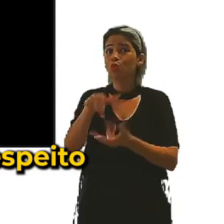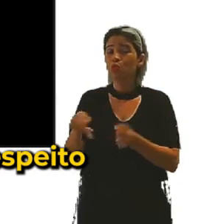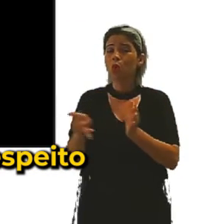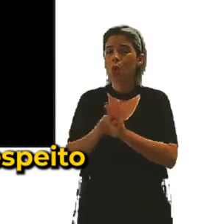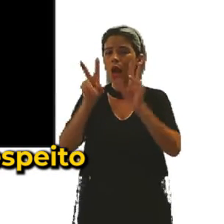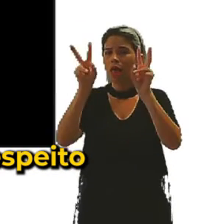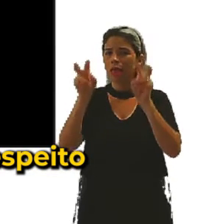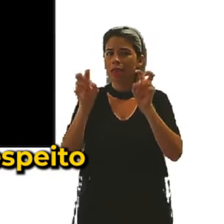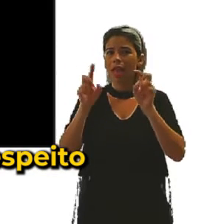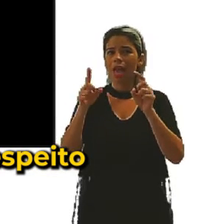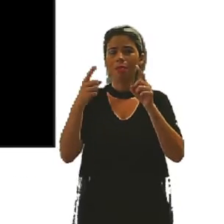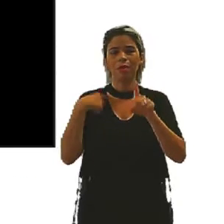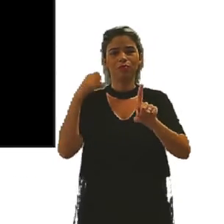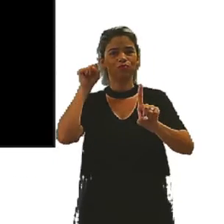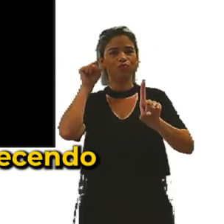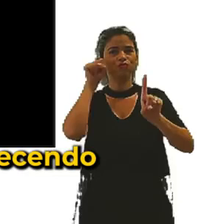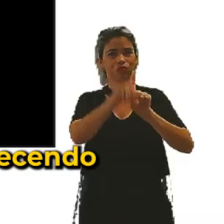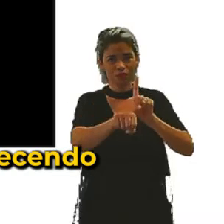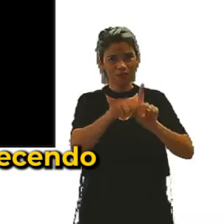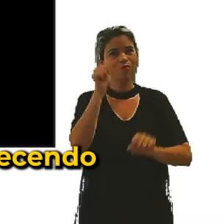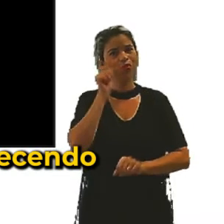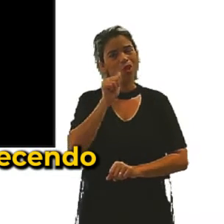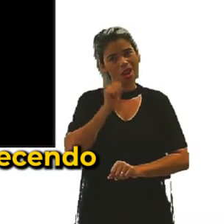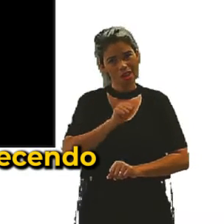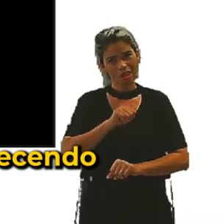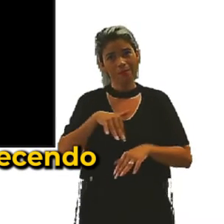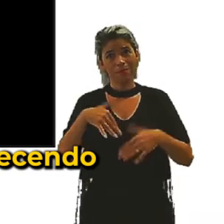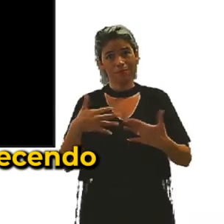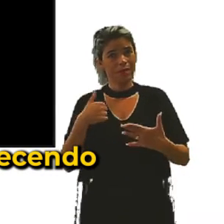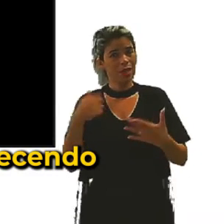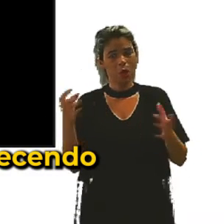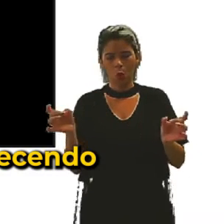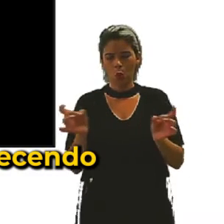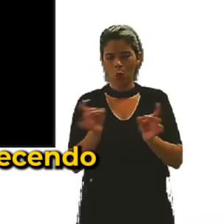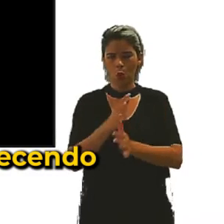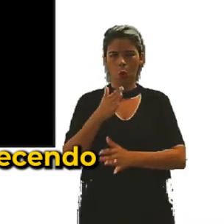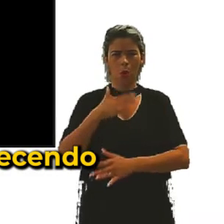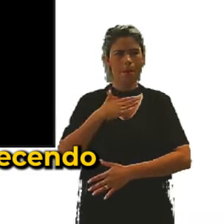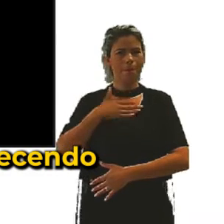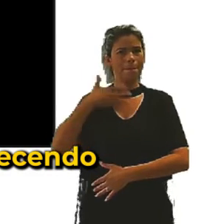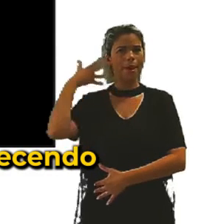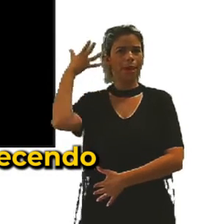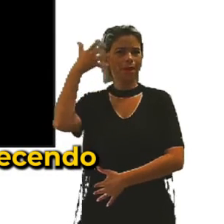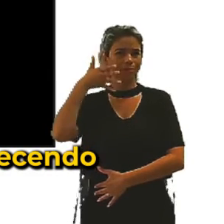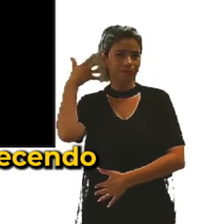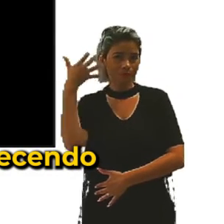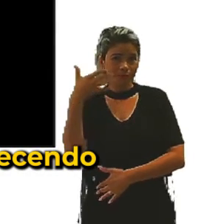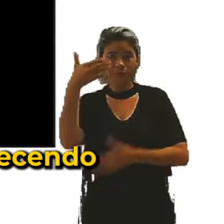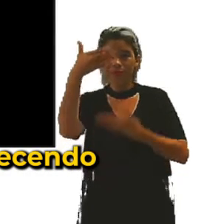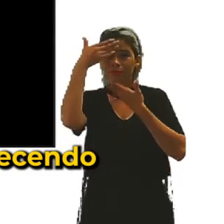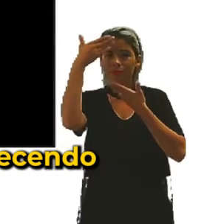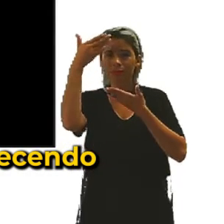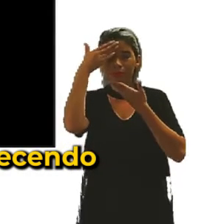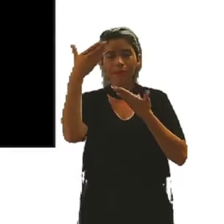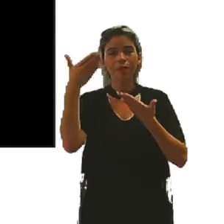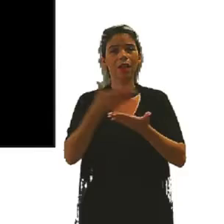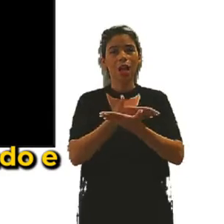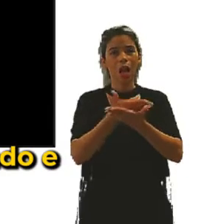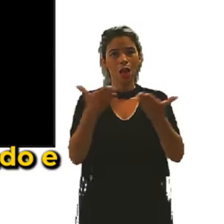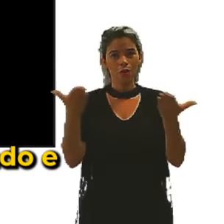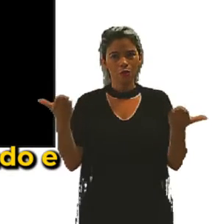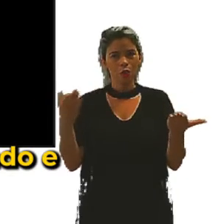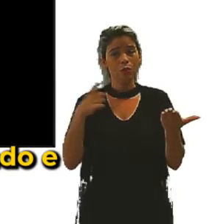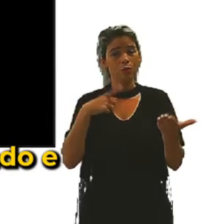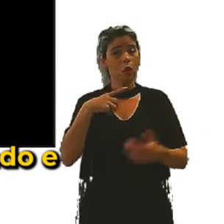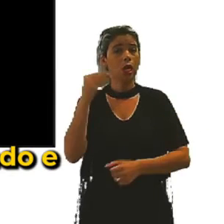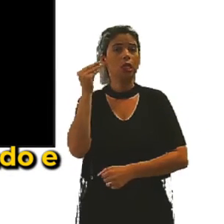respeito ao feminicídio. Portanto, eu encerro essa minha fala, agradecendo aqui